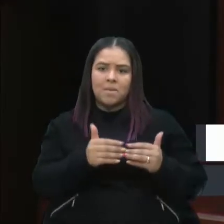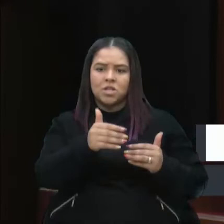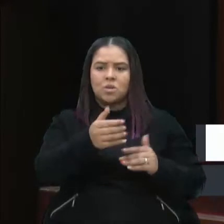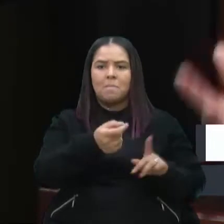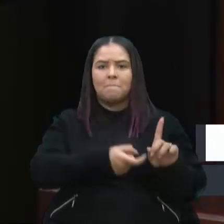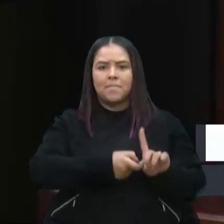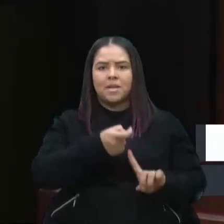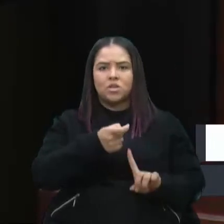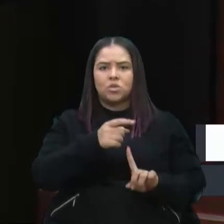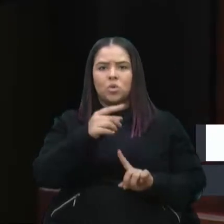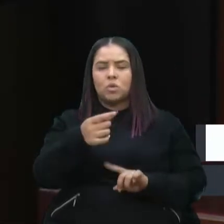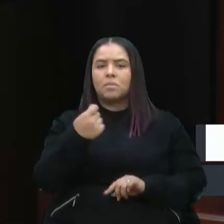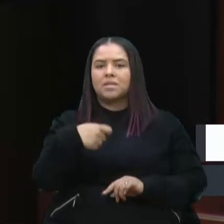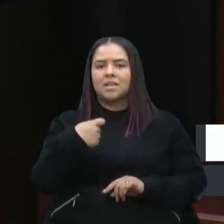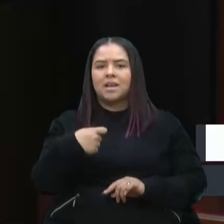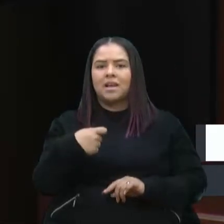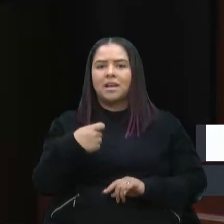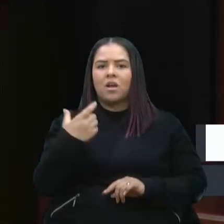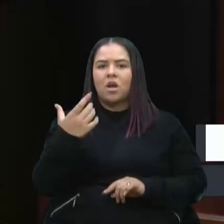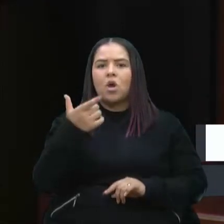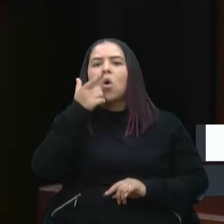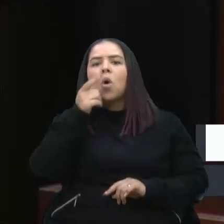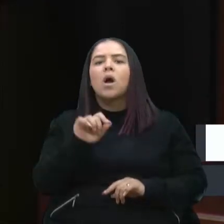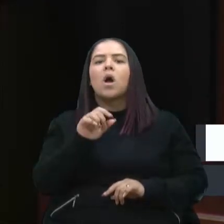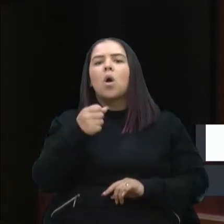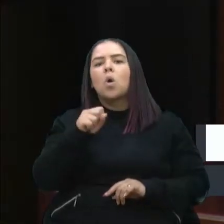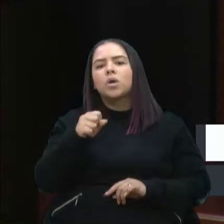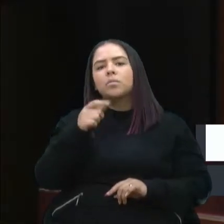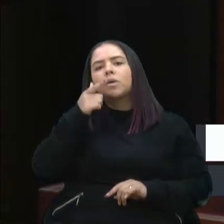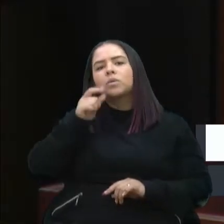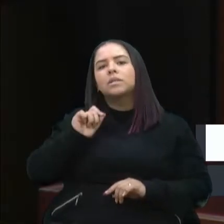vem eu tenho que ganhar 8 para mim conseguir honrar os 4.